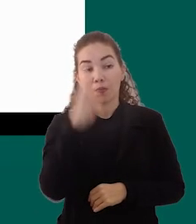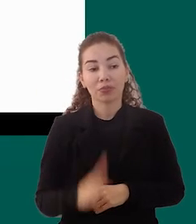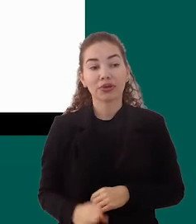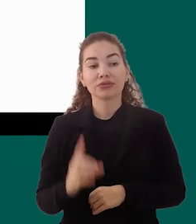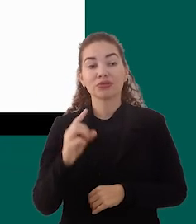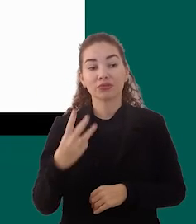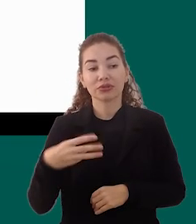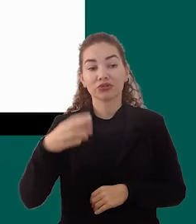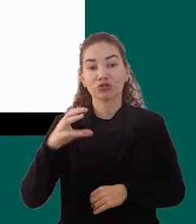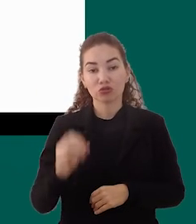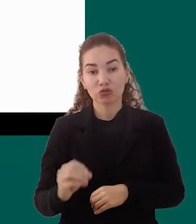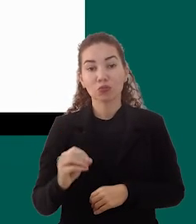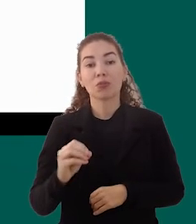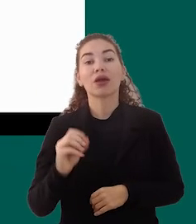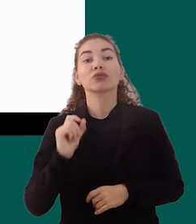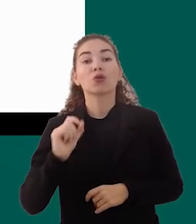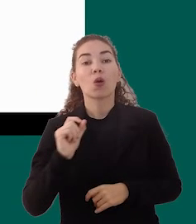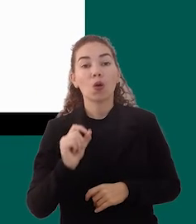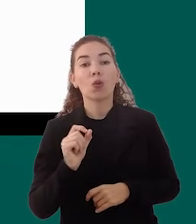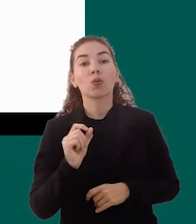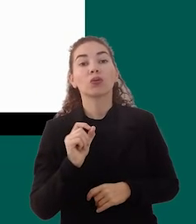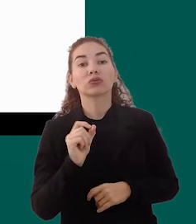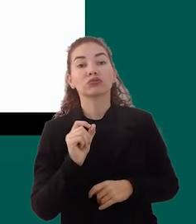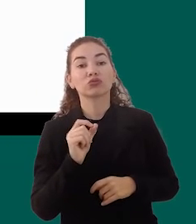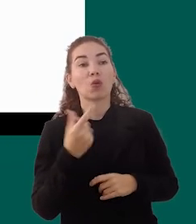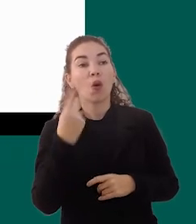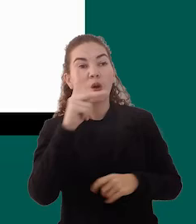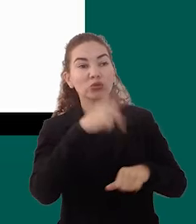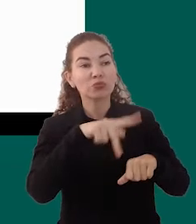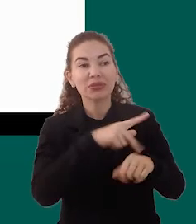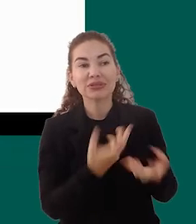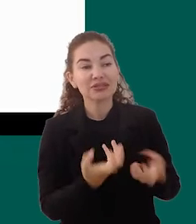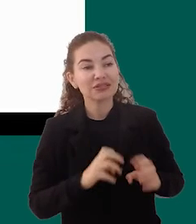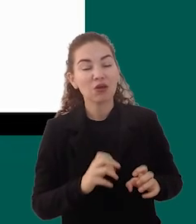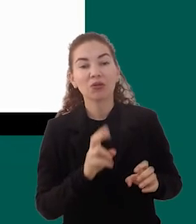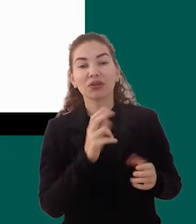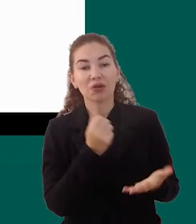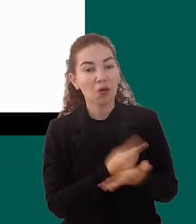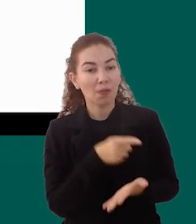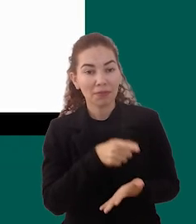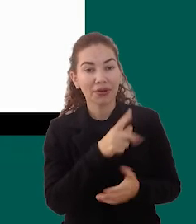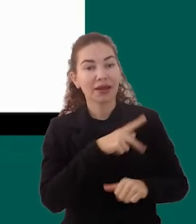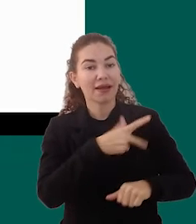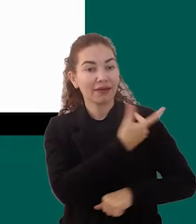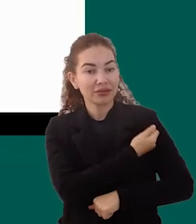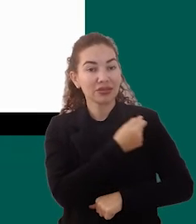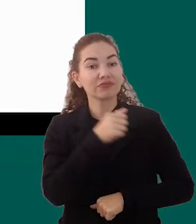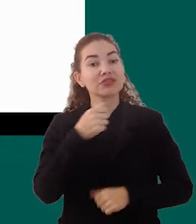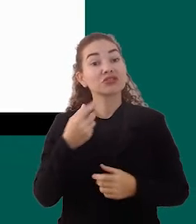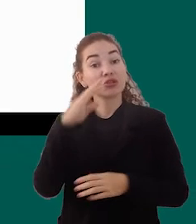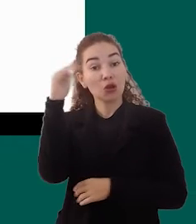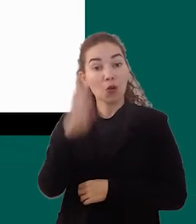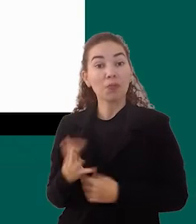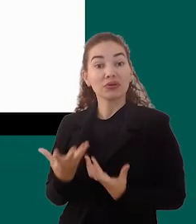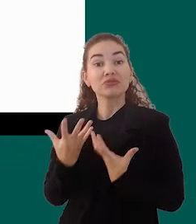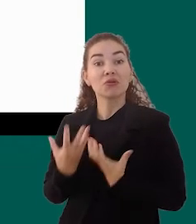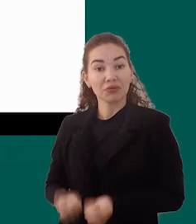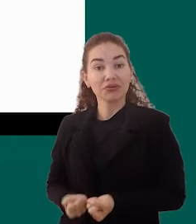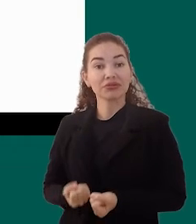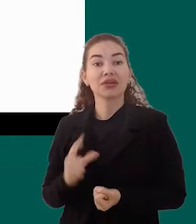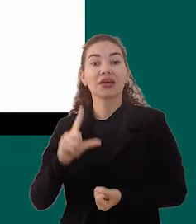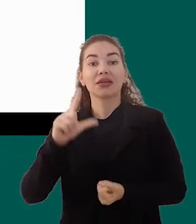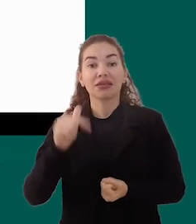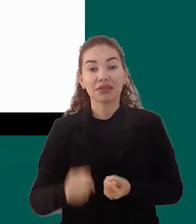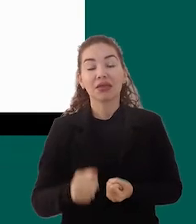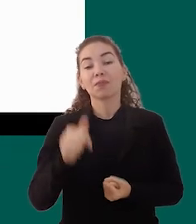todo mundo estava recusando a vacina de Oxford, o Brasil falou, opa, eu aprovo essa vacina para uso definitivo, acho que é uma boa estratégia vacinal. E aí a França, a Alemanha e a Itália